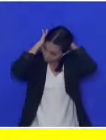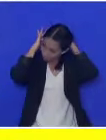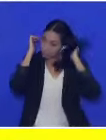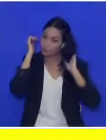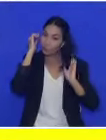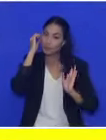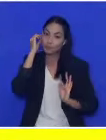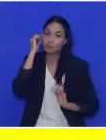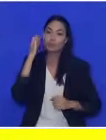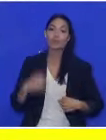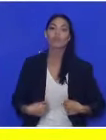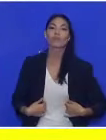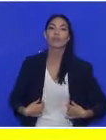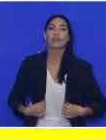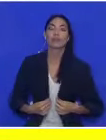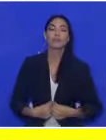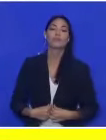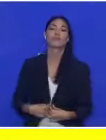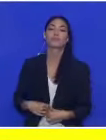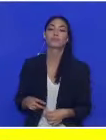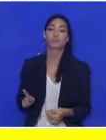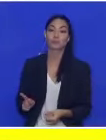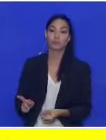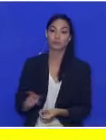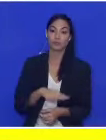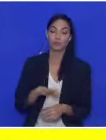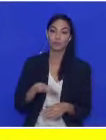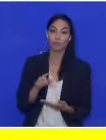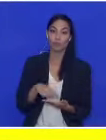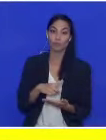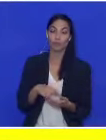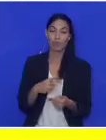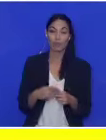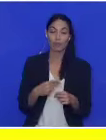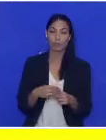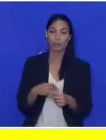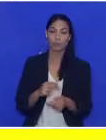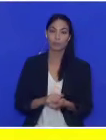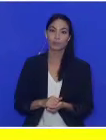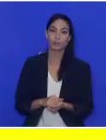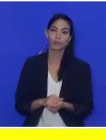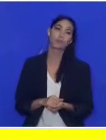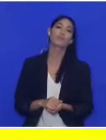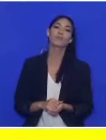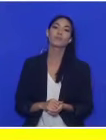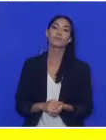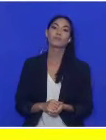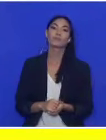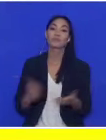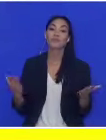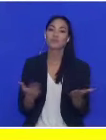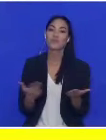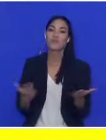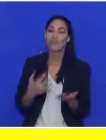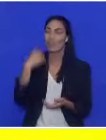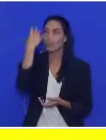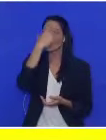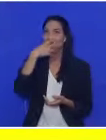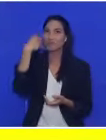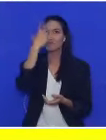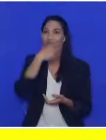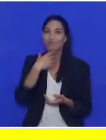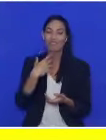Seguimos sorteando direto do espaço Loterias Caixa em São Paulo. Agora, a sorte está no ar para os apaixonados